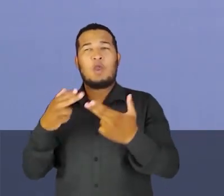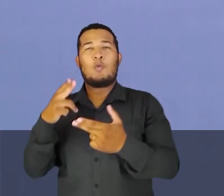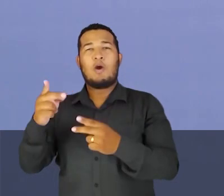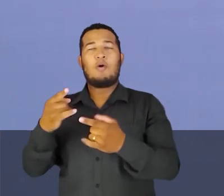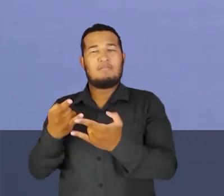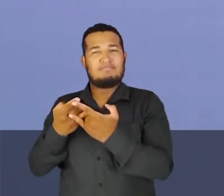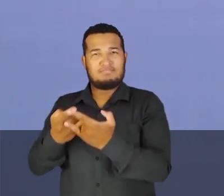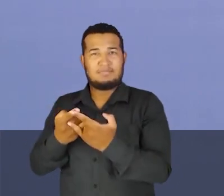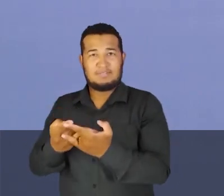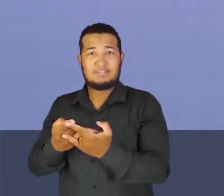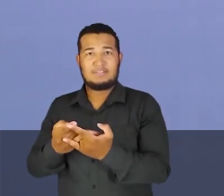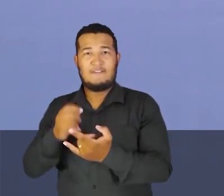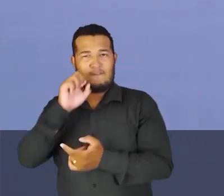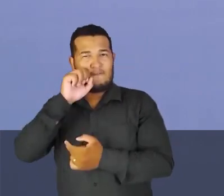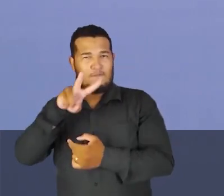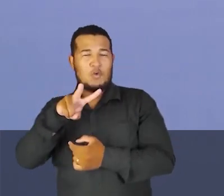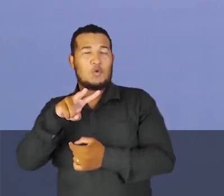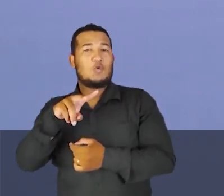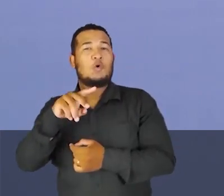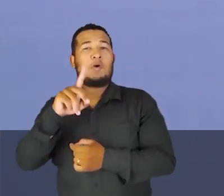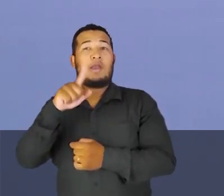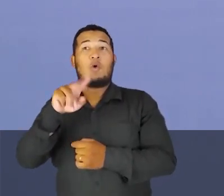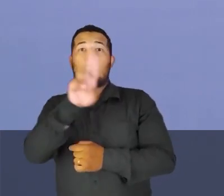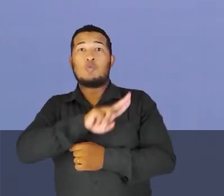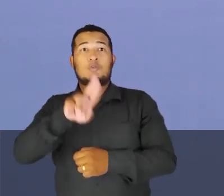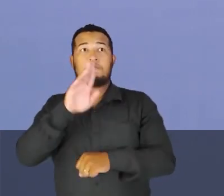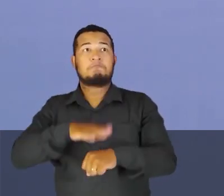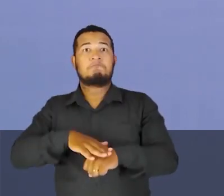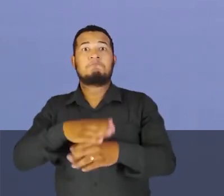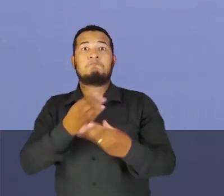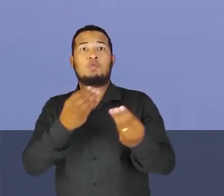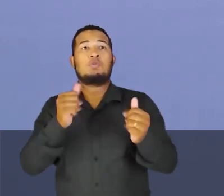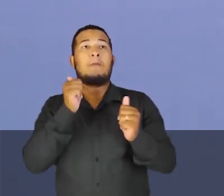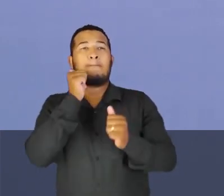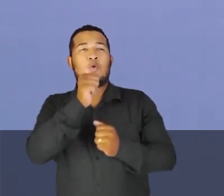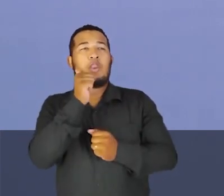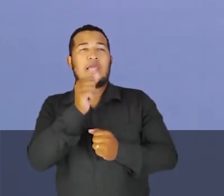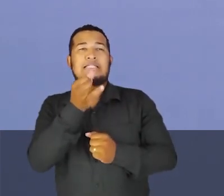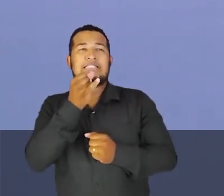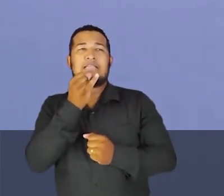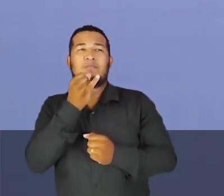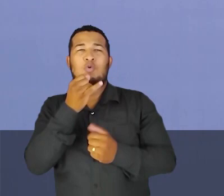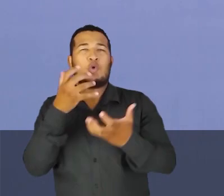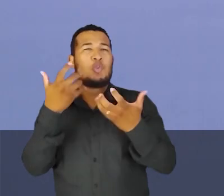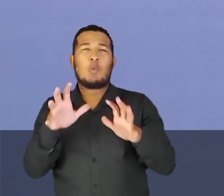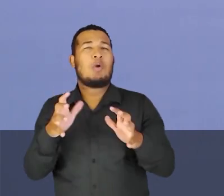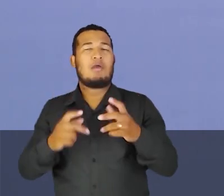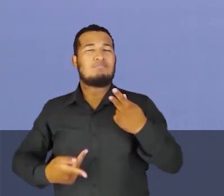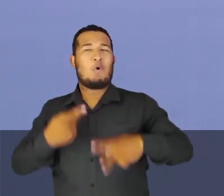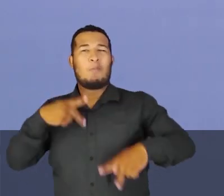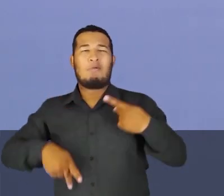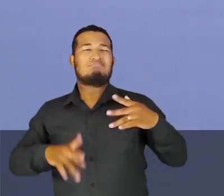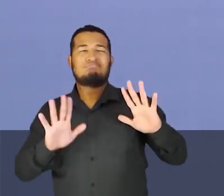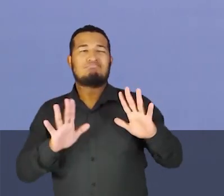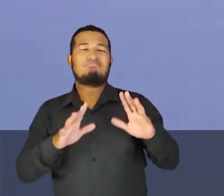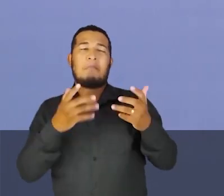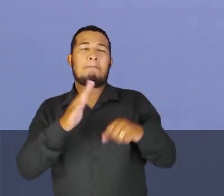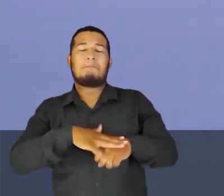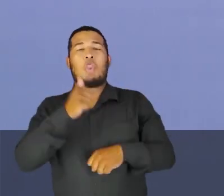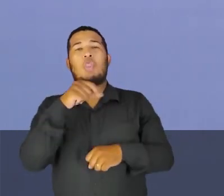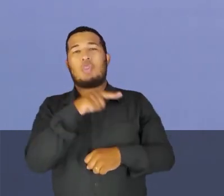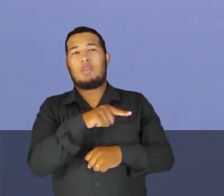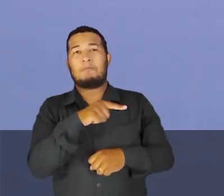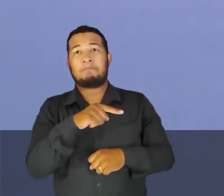camisinha que nós apresentamos, é um método que ele é muito utilizado por mulheres que não querem utilizar os métodos hormonais, ok?